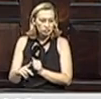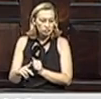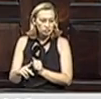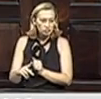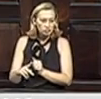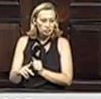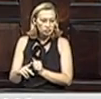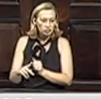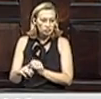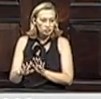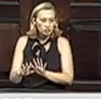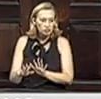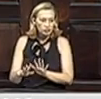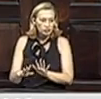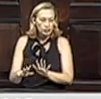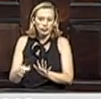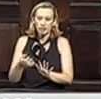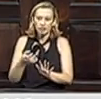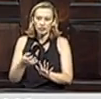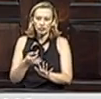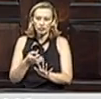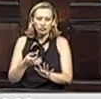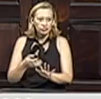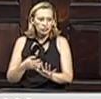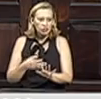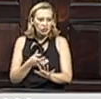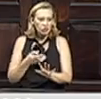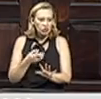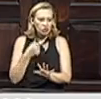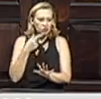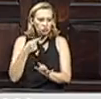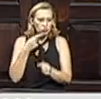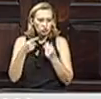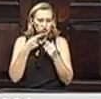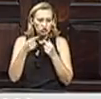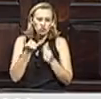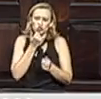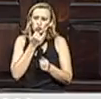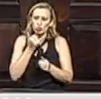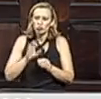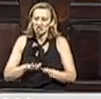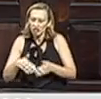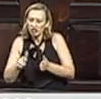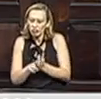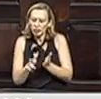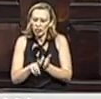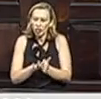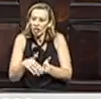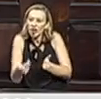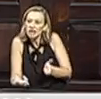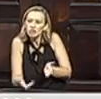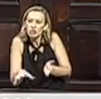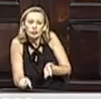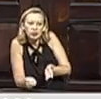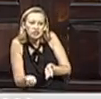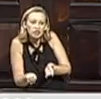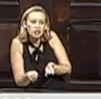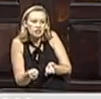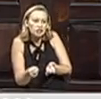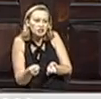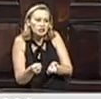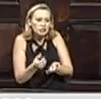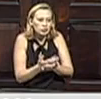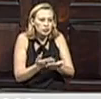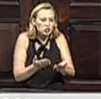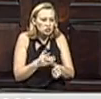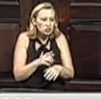Vossa Excelência não me permitiu discutir. Não, mas... Eu estava aqui pegando o papel para discutir. Pegando o papel na ventania. Sinalizei para Vossa Excelência e Vossa